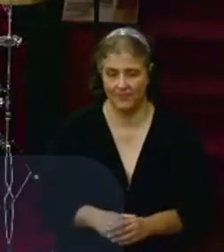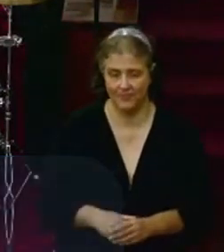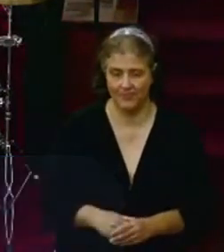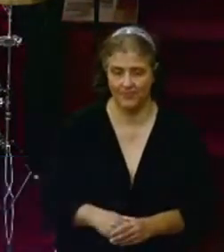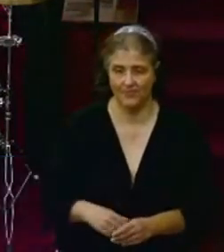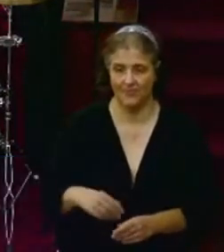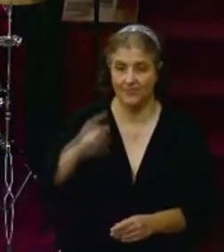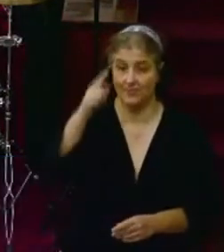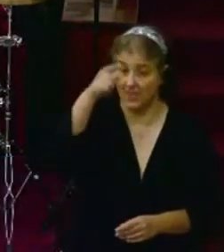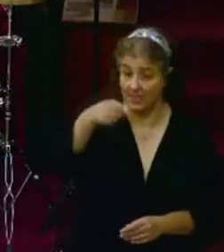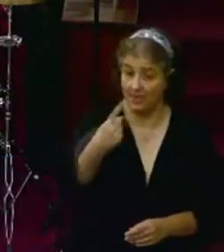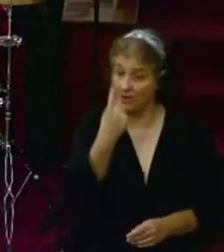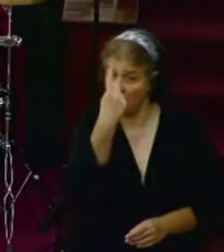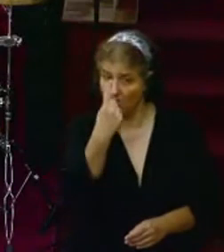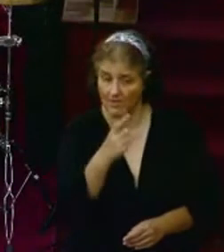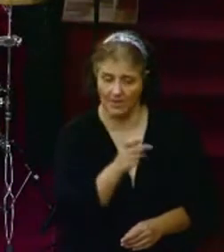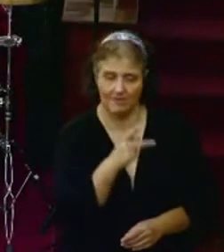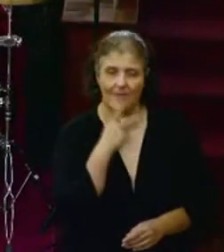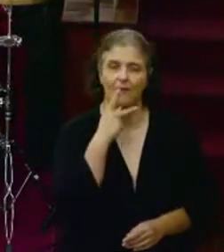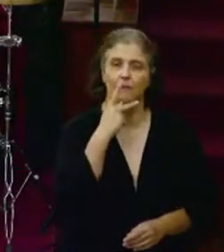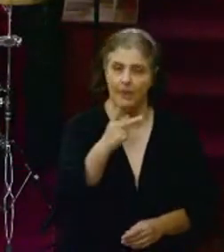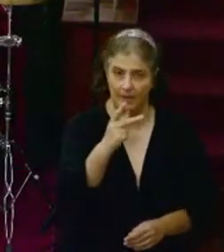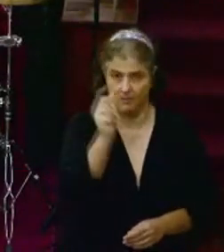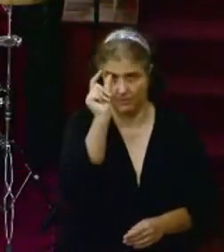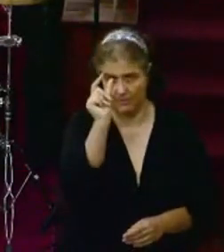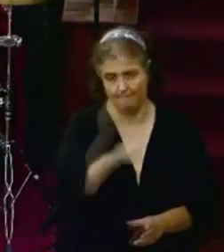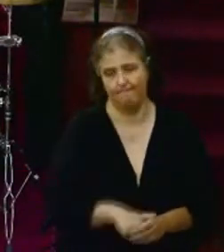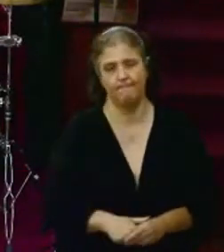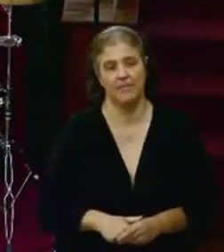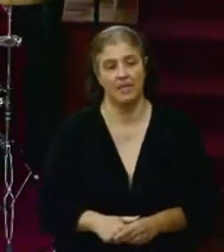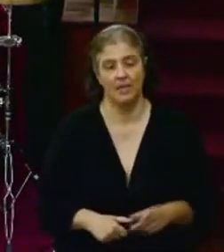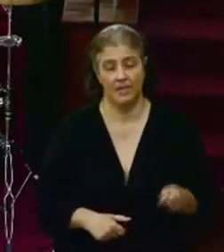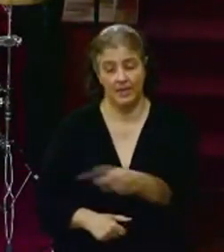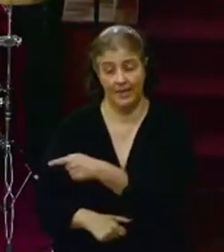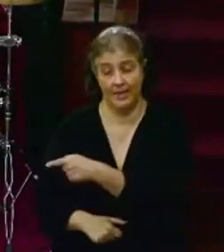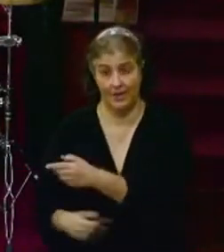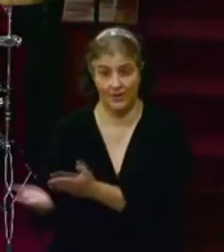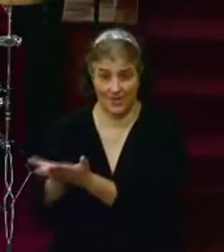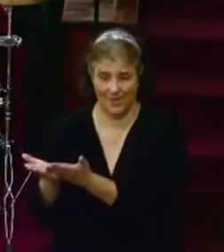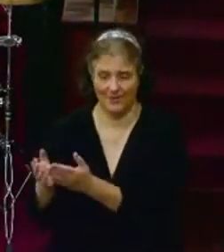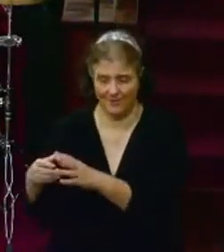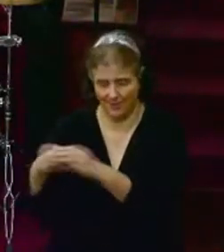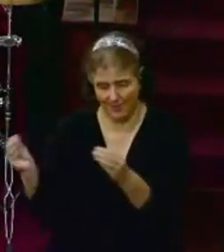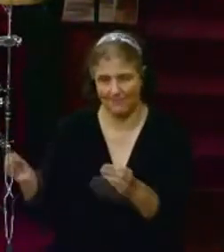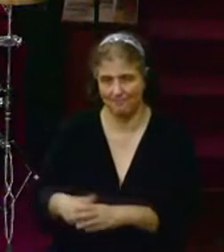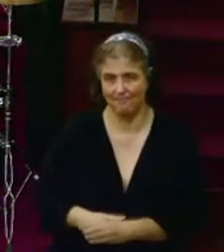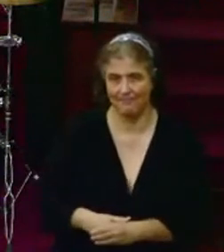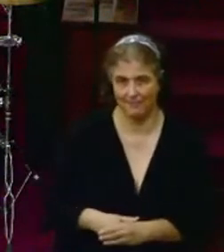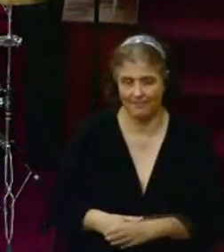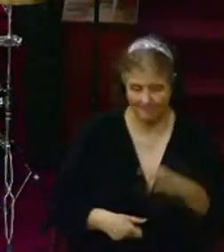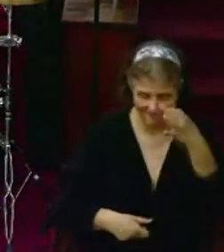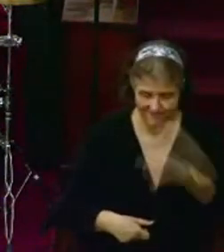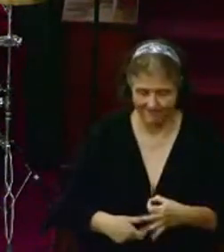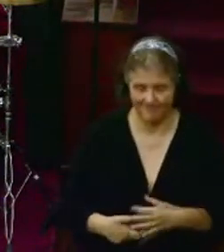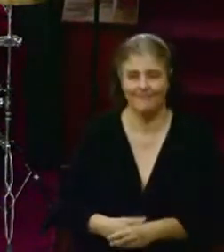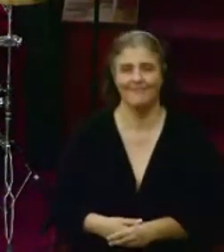palavra e o meu rapaz será curado. Ele não trata o servo dele como um mero empregado, um mero